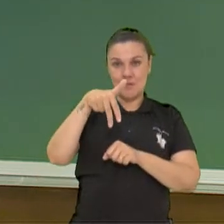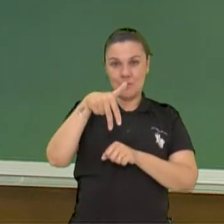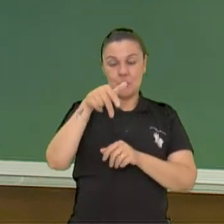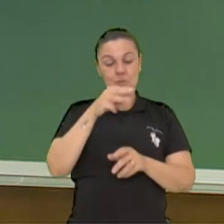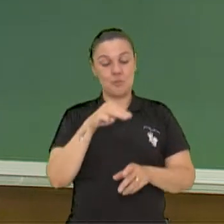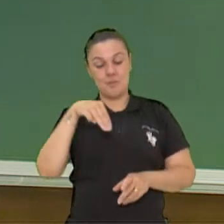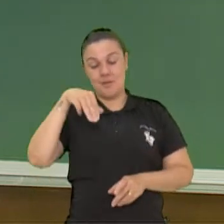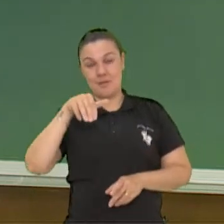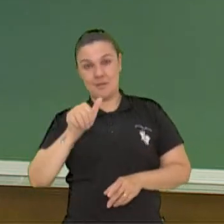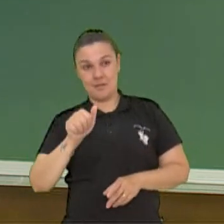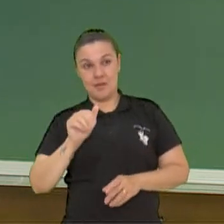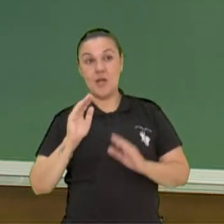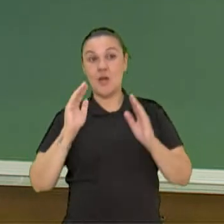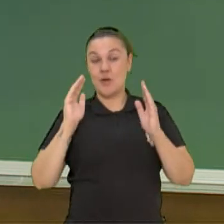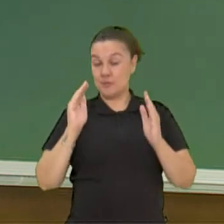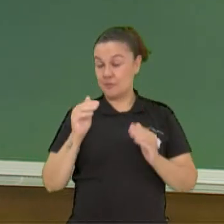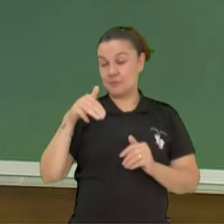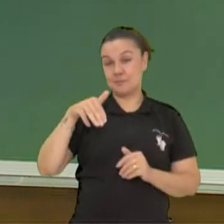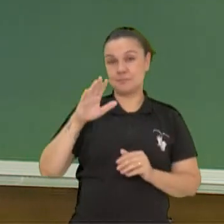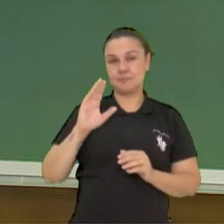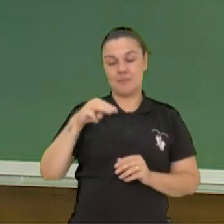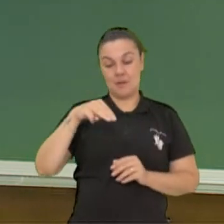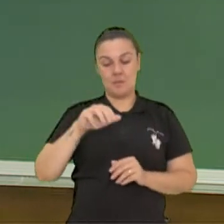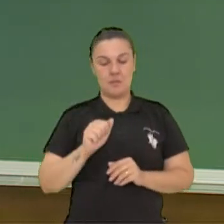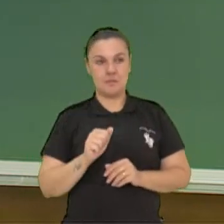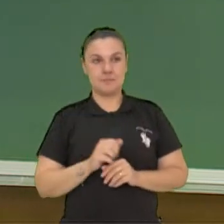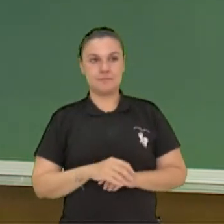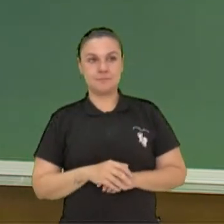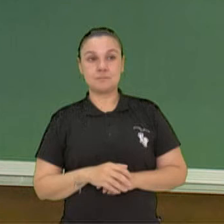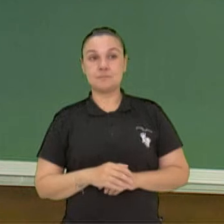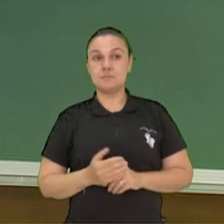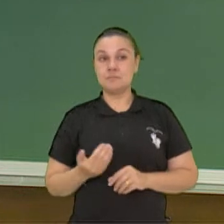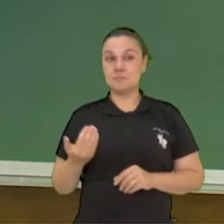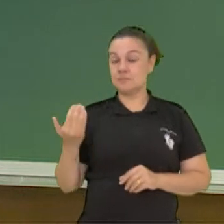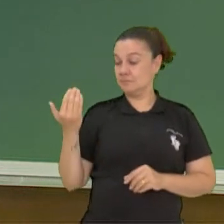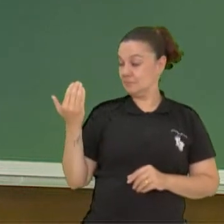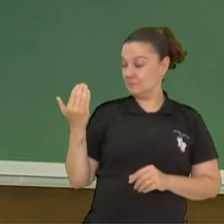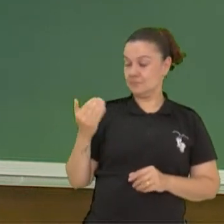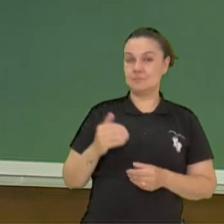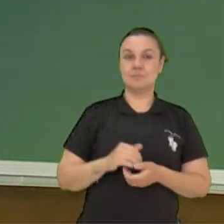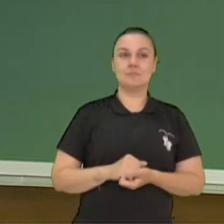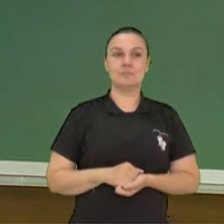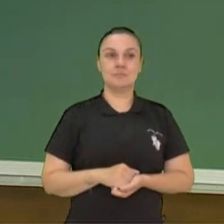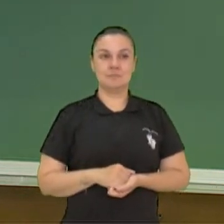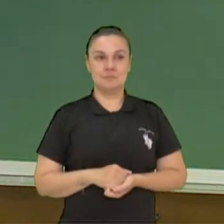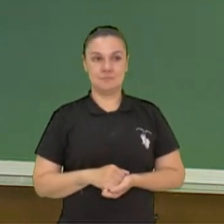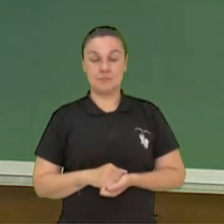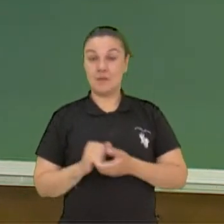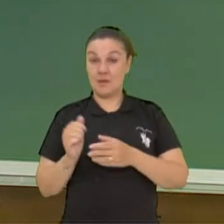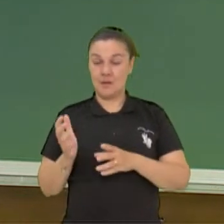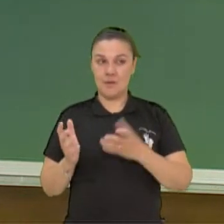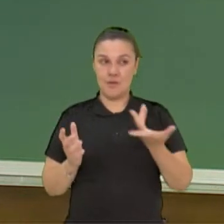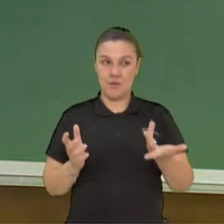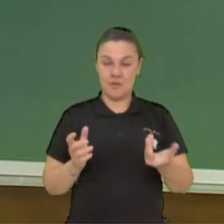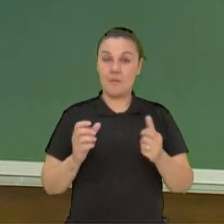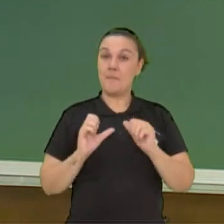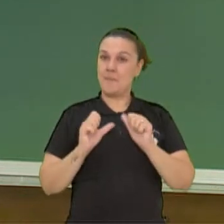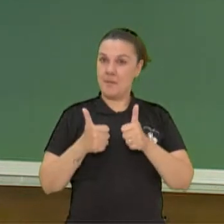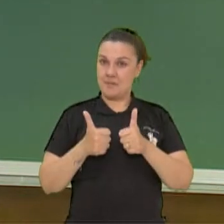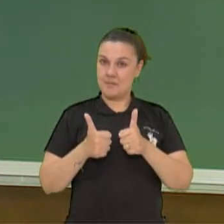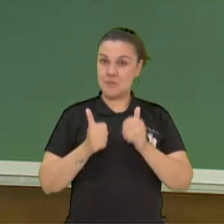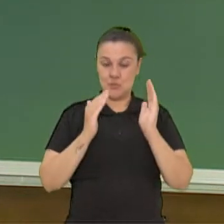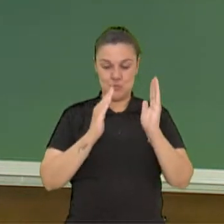desvio padrão é a raiz da variância. Como é que eu calculo a variância mesmo? Eu vou